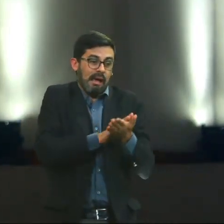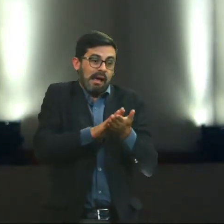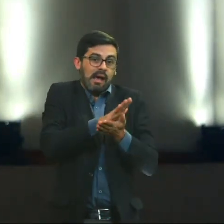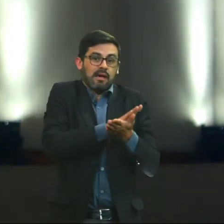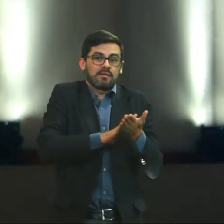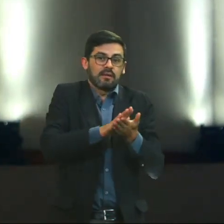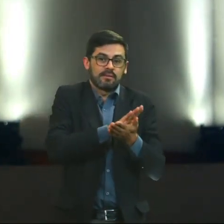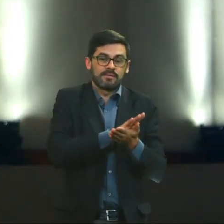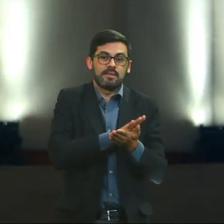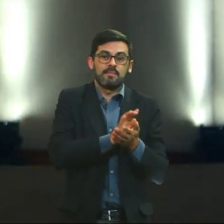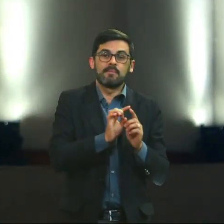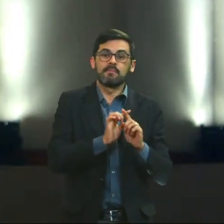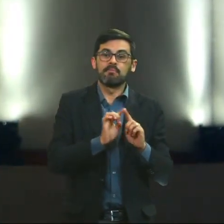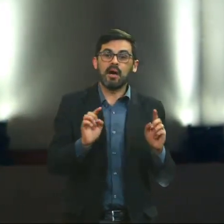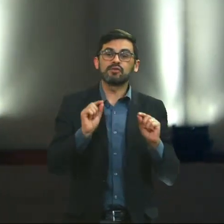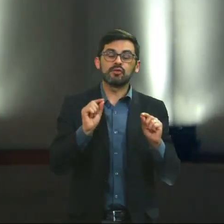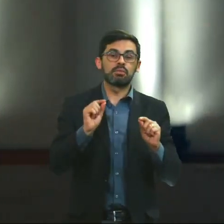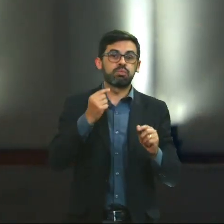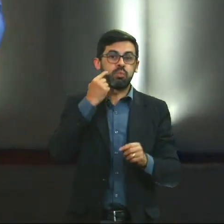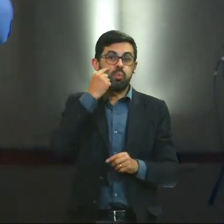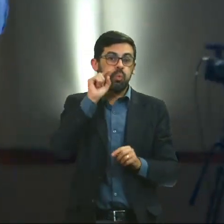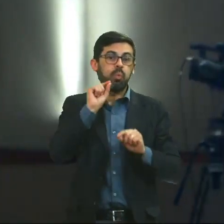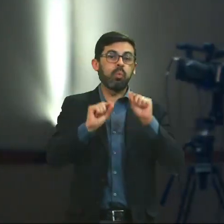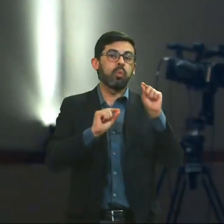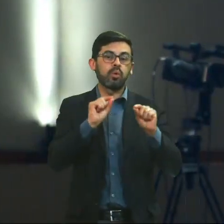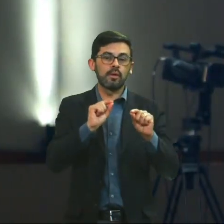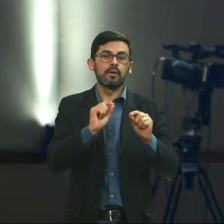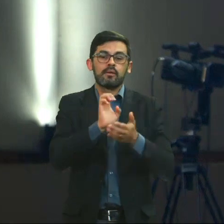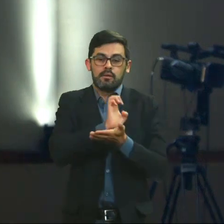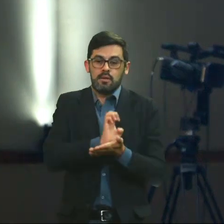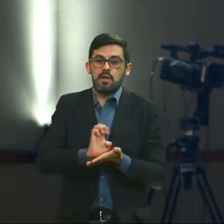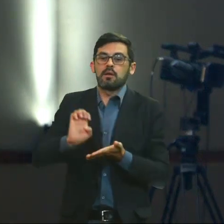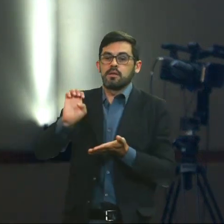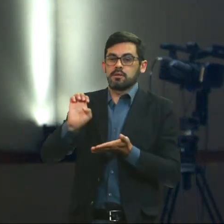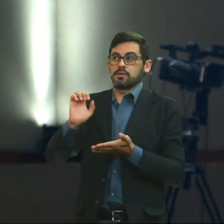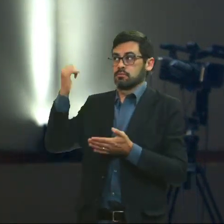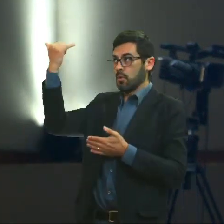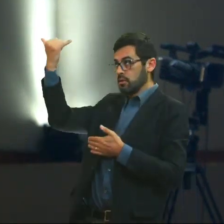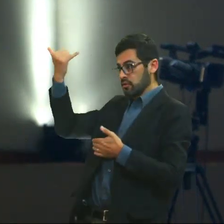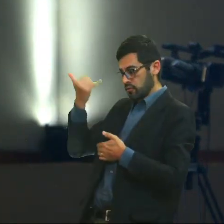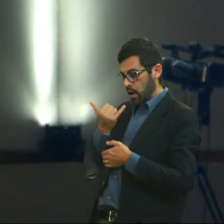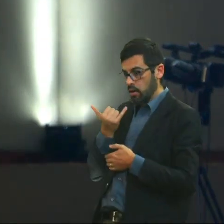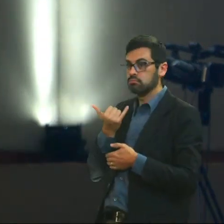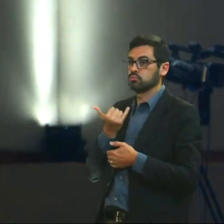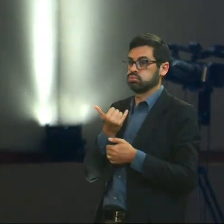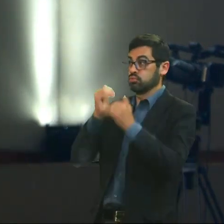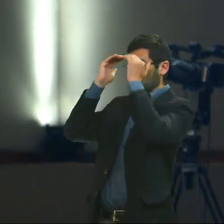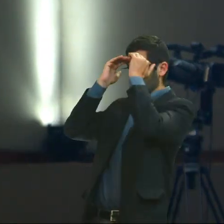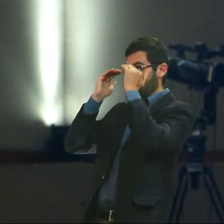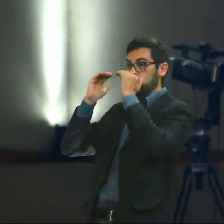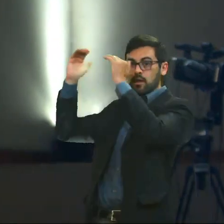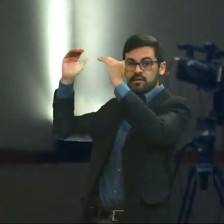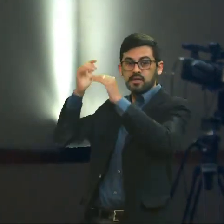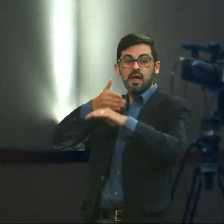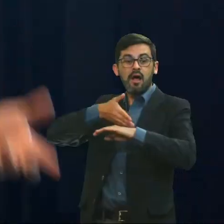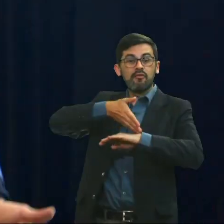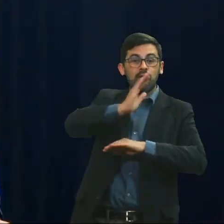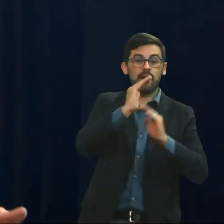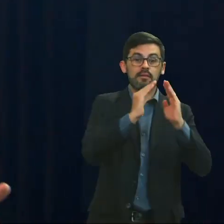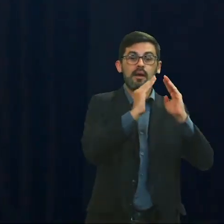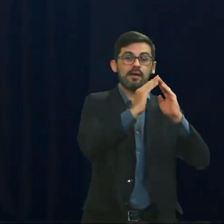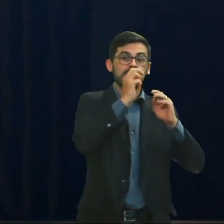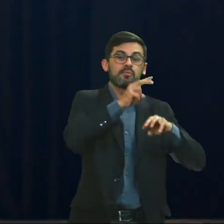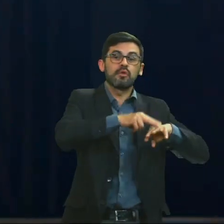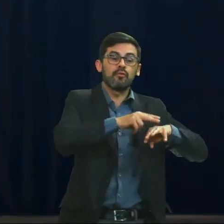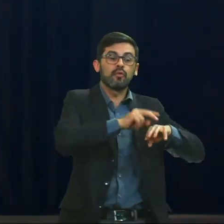Deus dele. Olha que interessante. Aí ele faz o que? Ele ouve e obedece. Ele vai para a casa da viúva, o que